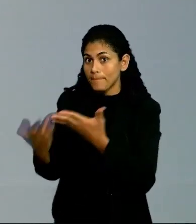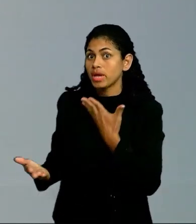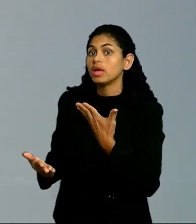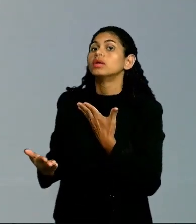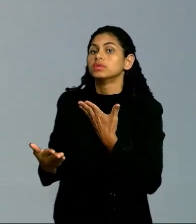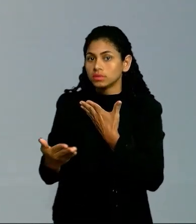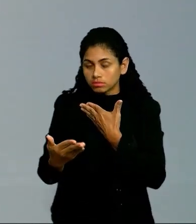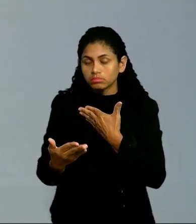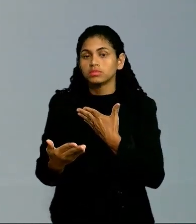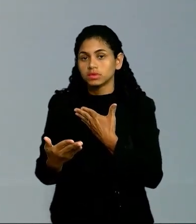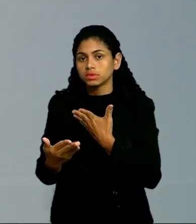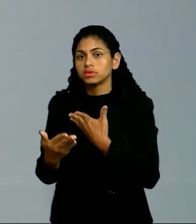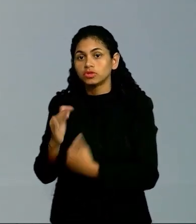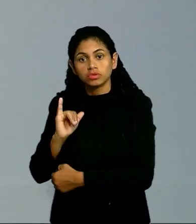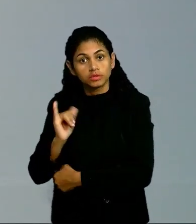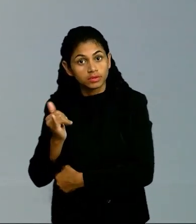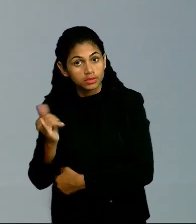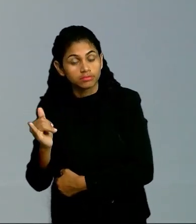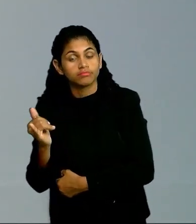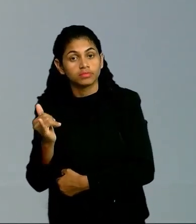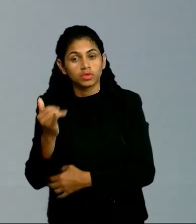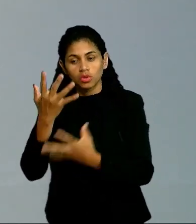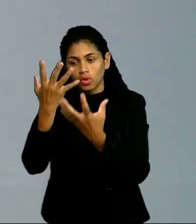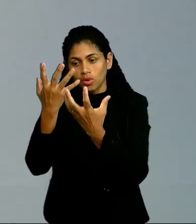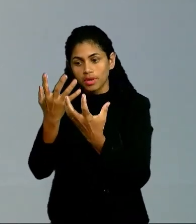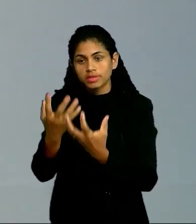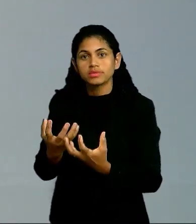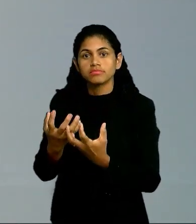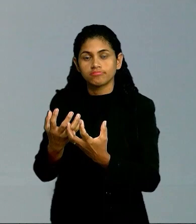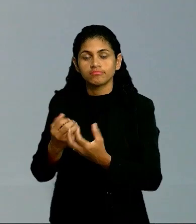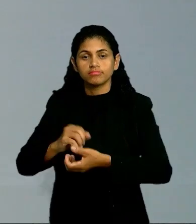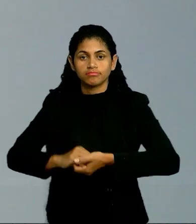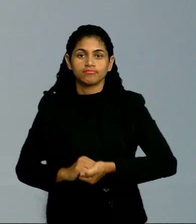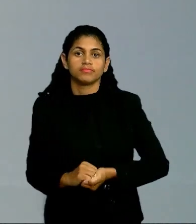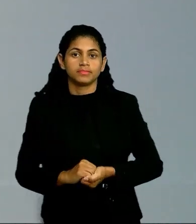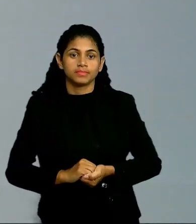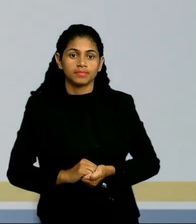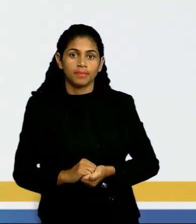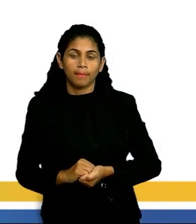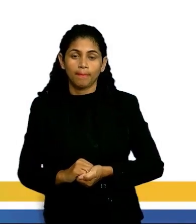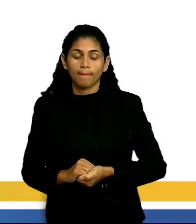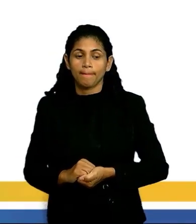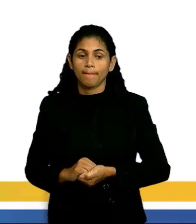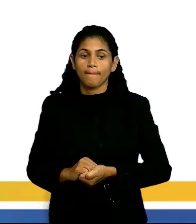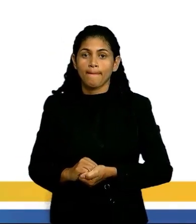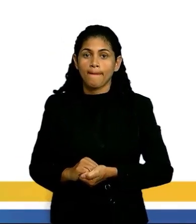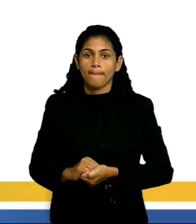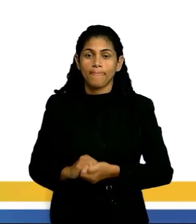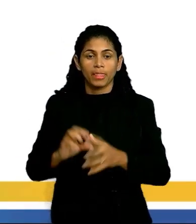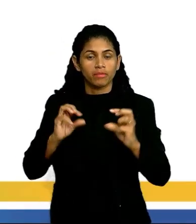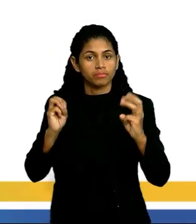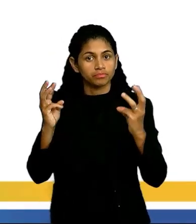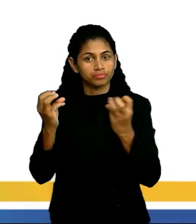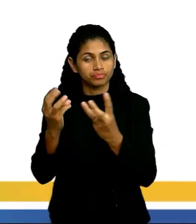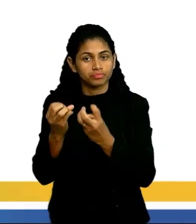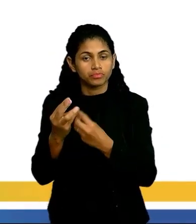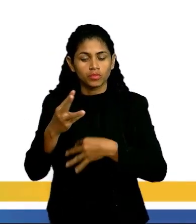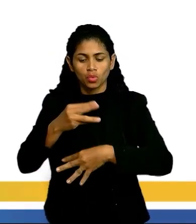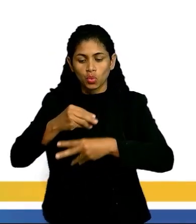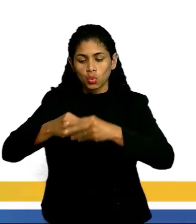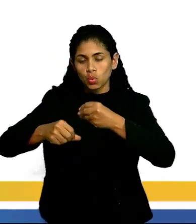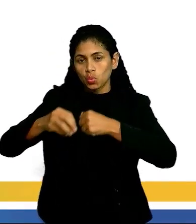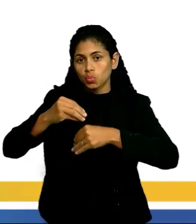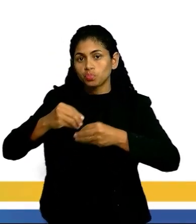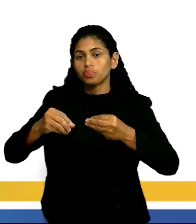falo de redução, eu estou falando de recebimento de ganho de elétrons, perfeito? Então, substâncias que oxidam